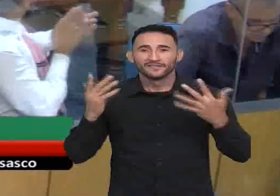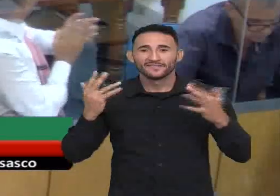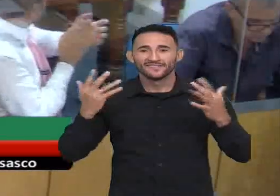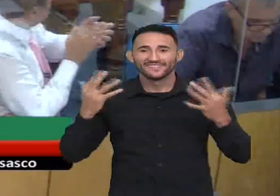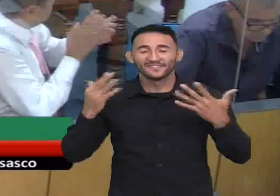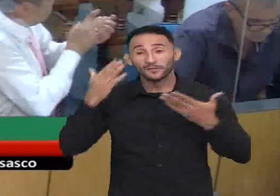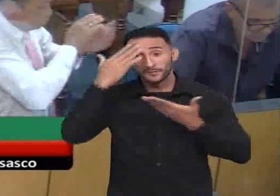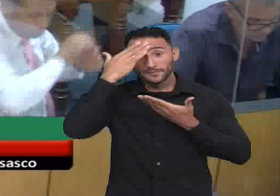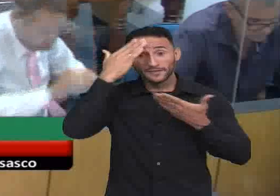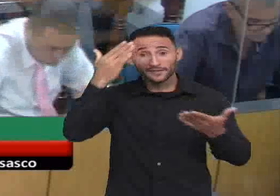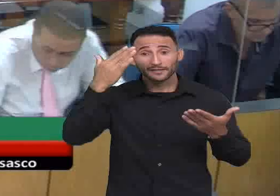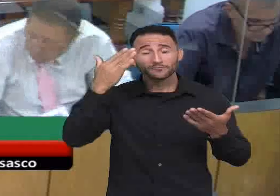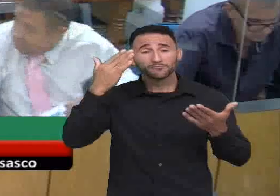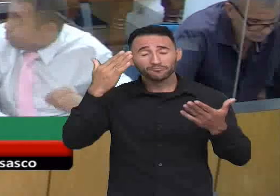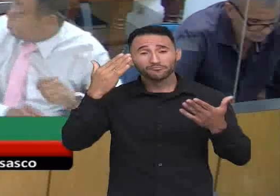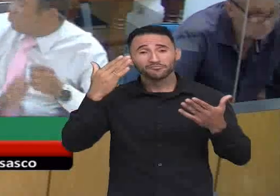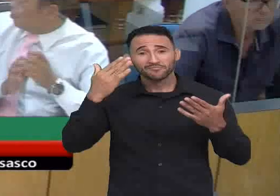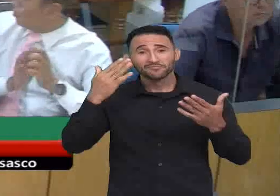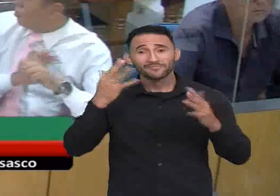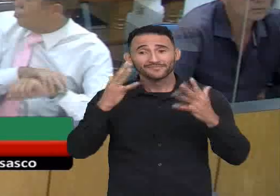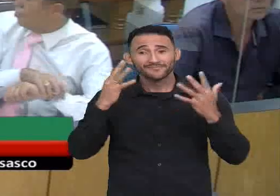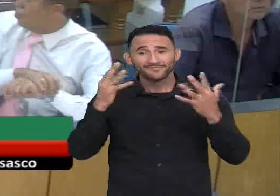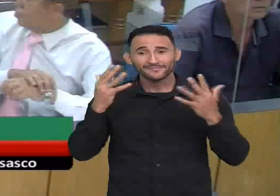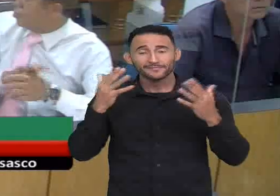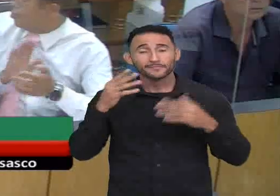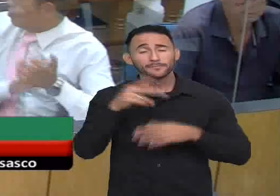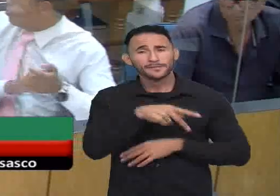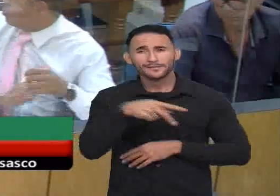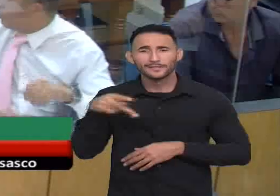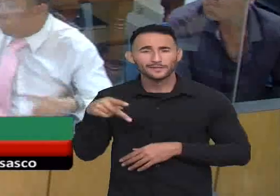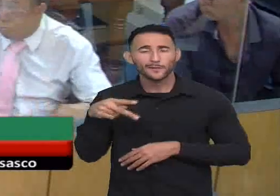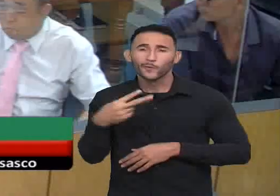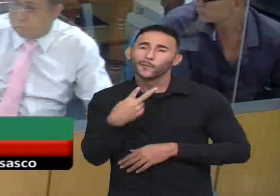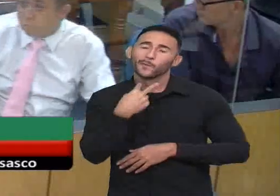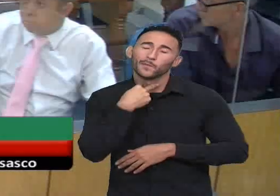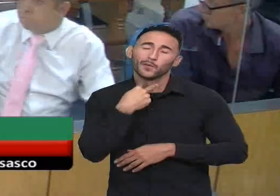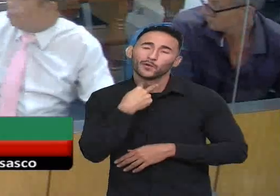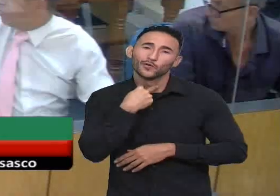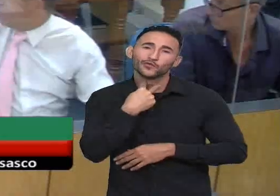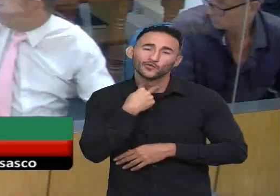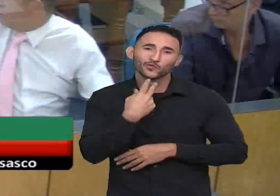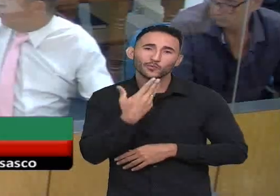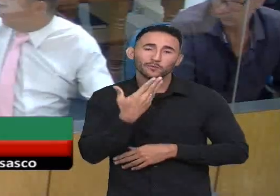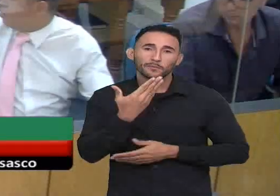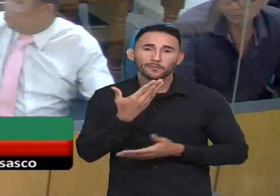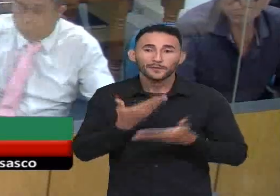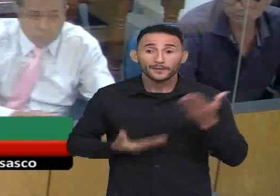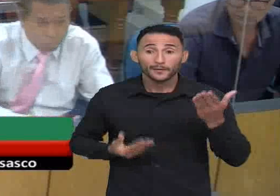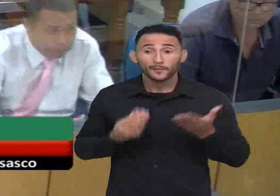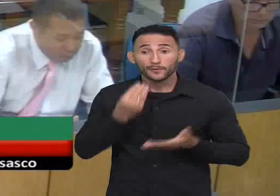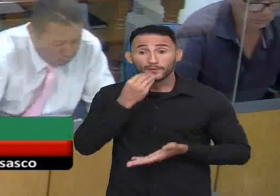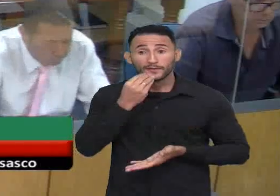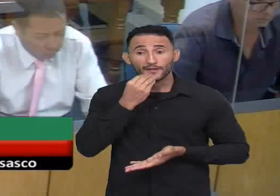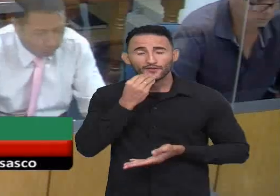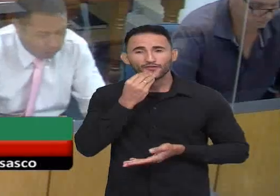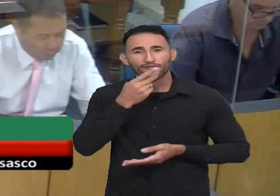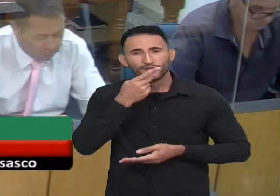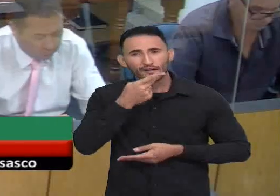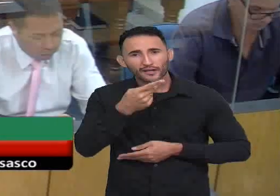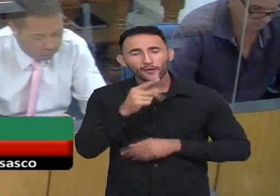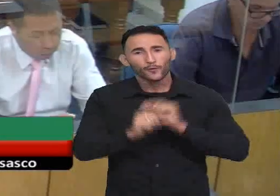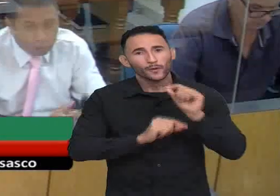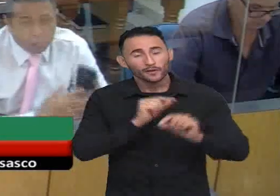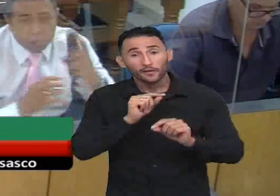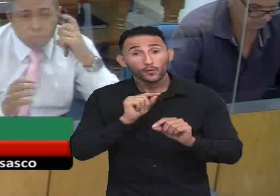Muito obrigado pelas palmas. Senhor presidente, eu não poderia de falar também, porque o Levi, assim que ele chegou